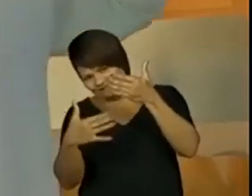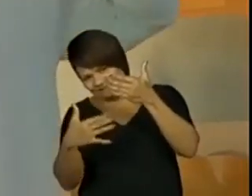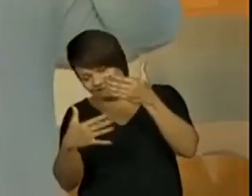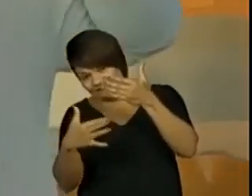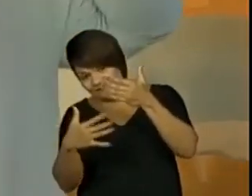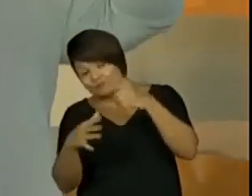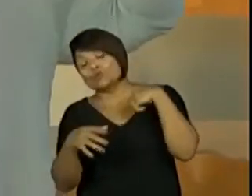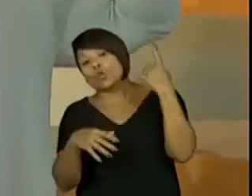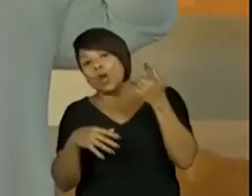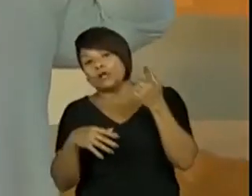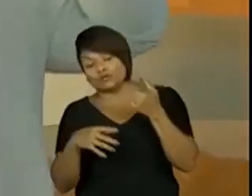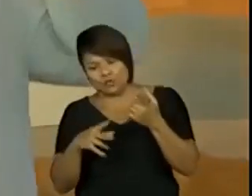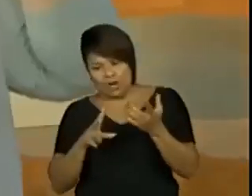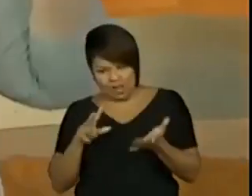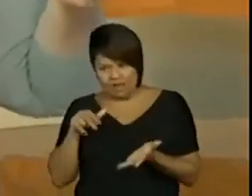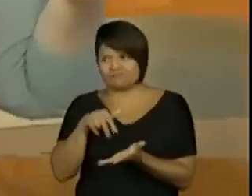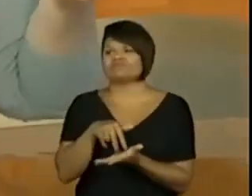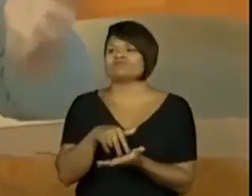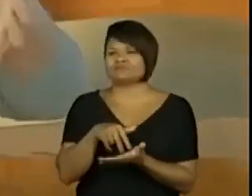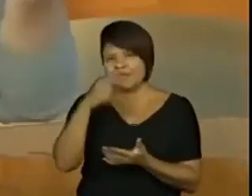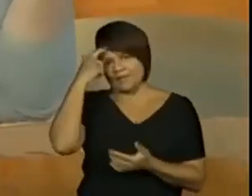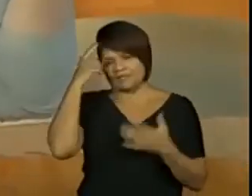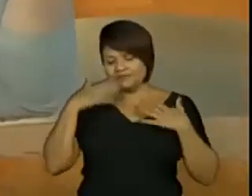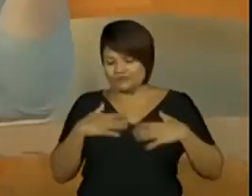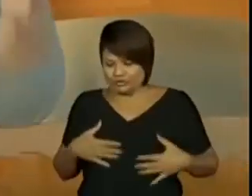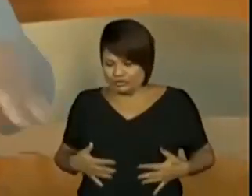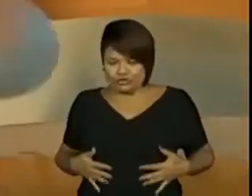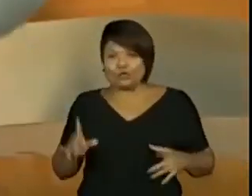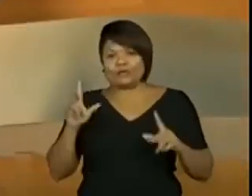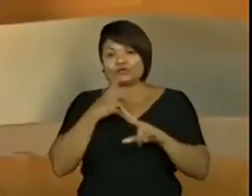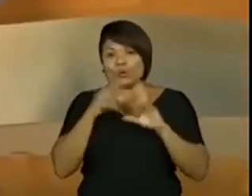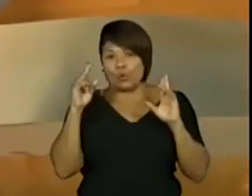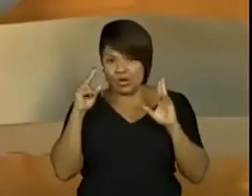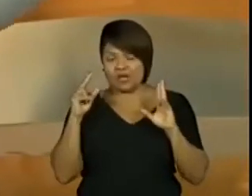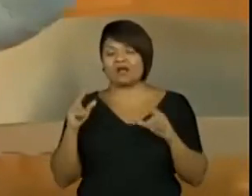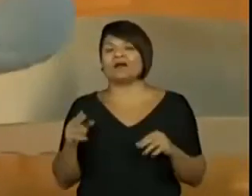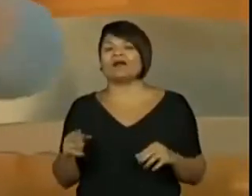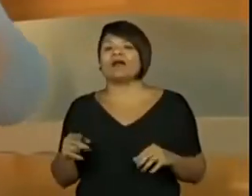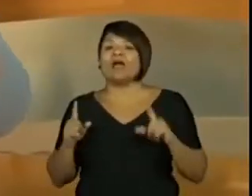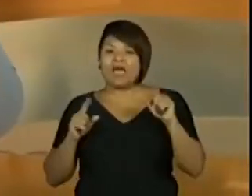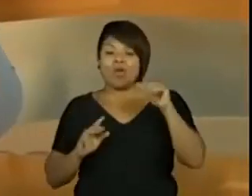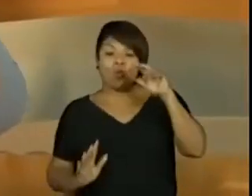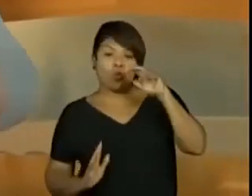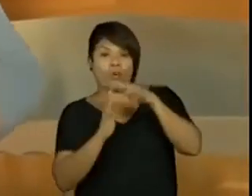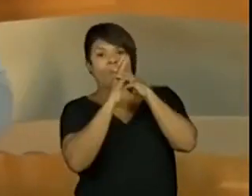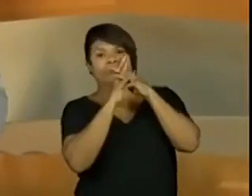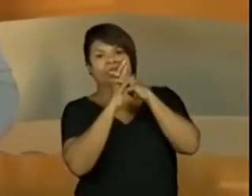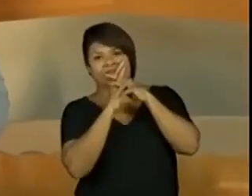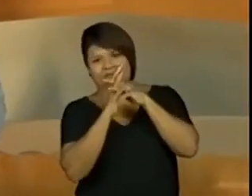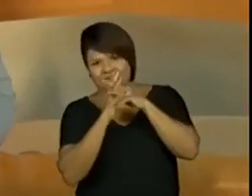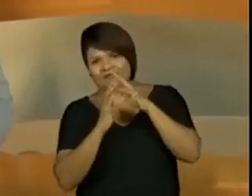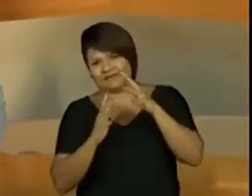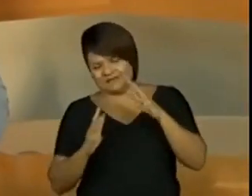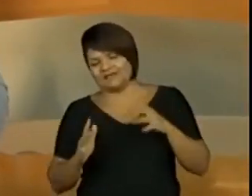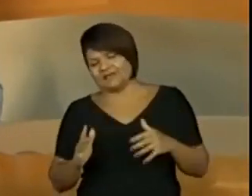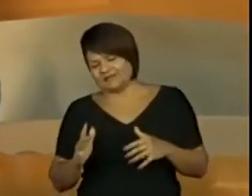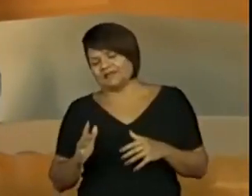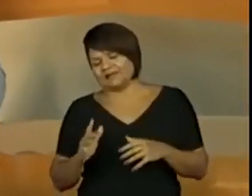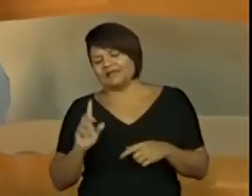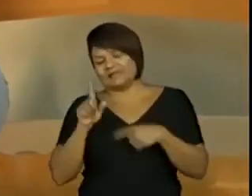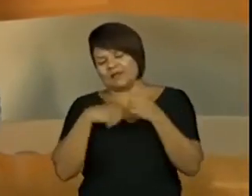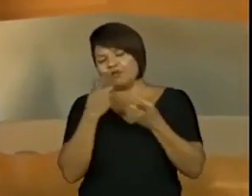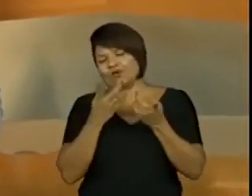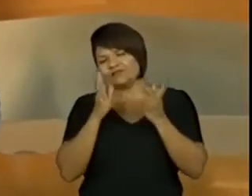aparece sem o vestido, achando que estava com o vestido nua na praça, seria o ápice da história, e o desfecho